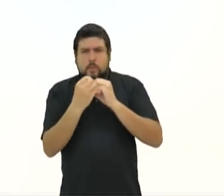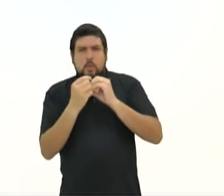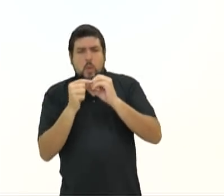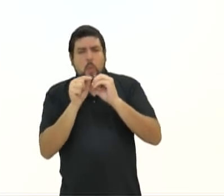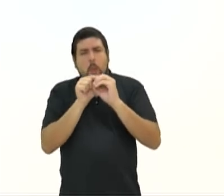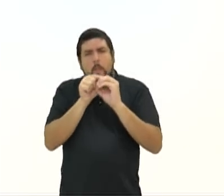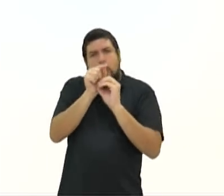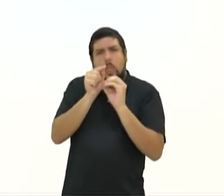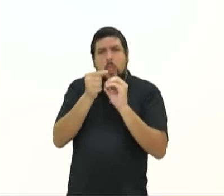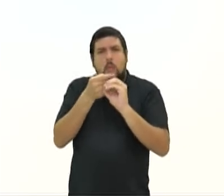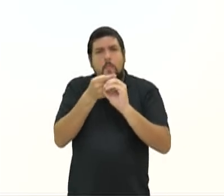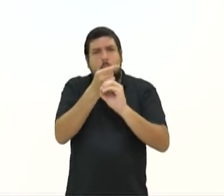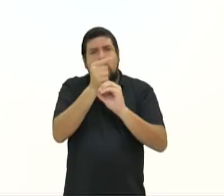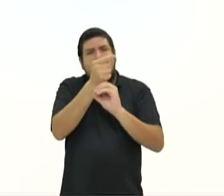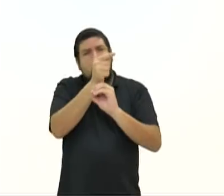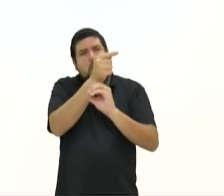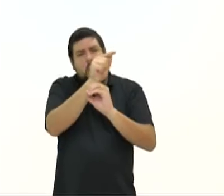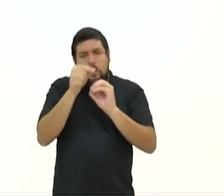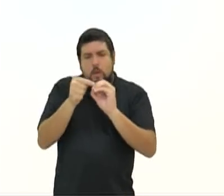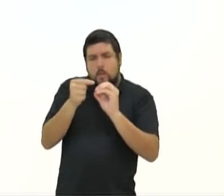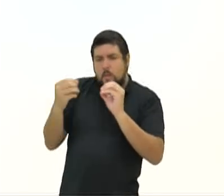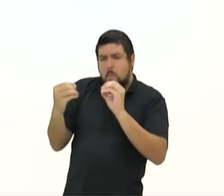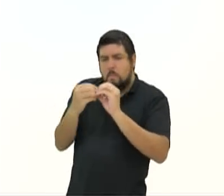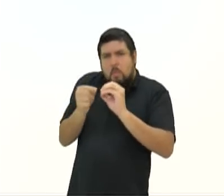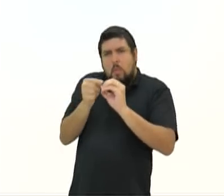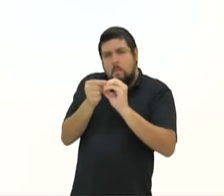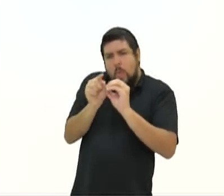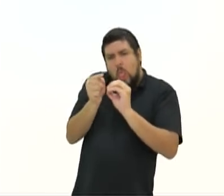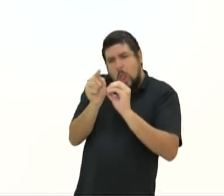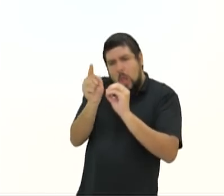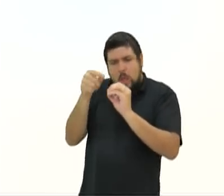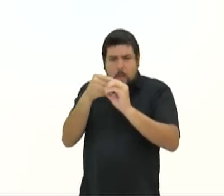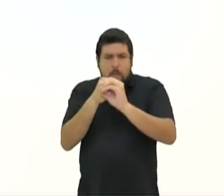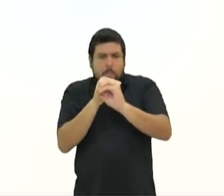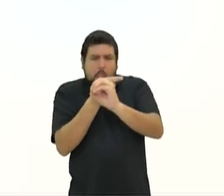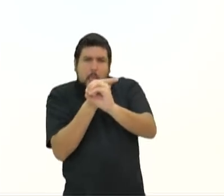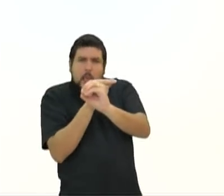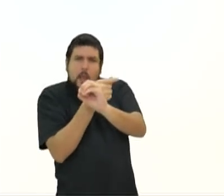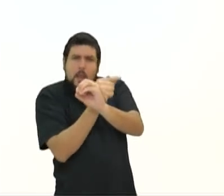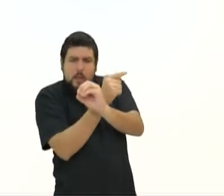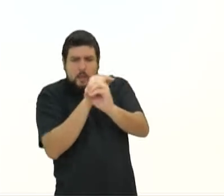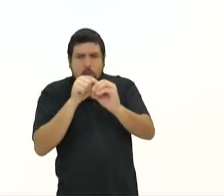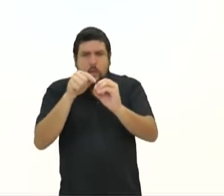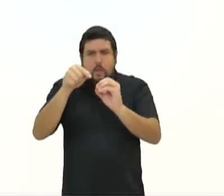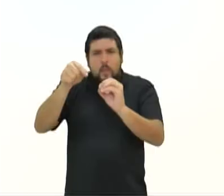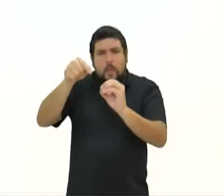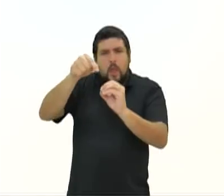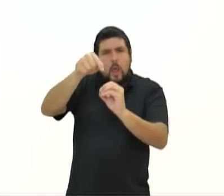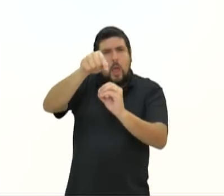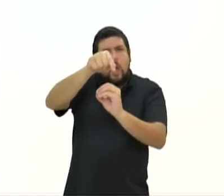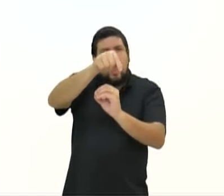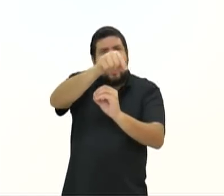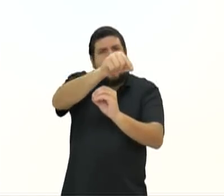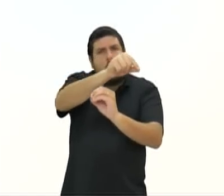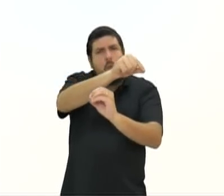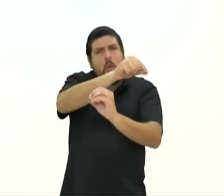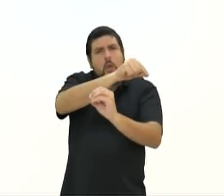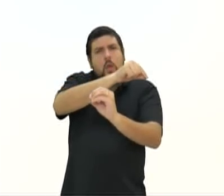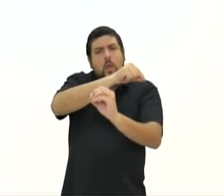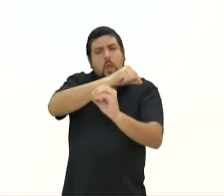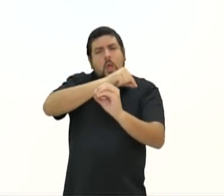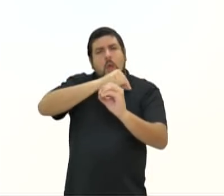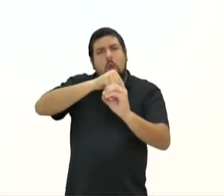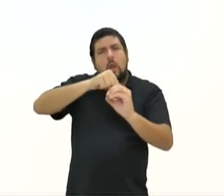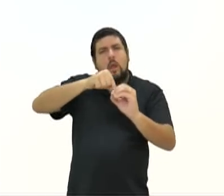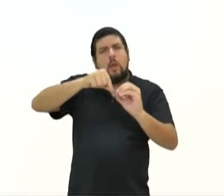desprendessem. Esses pedaços que se desprenderam ficaram orbitando o planeta por mais ou menos 1000 anos.